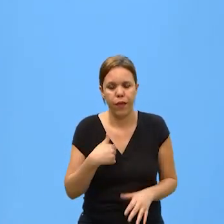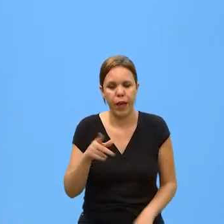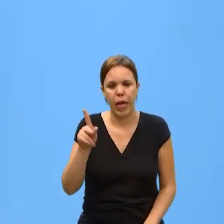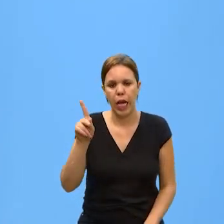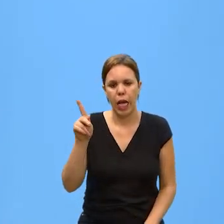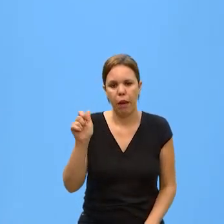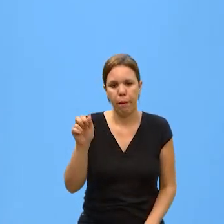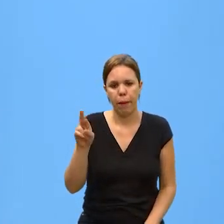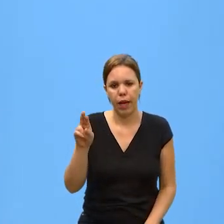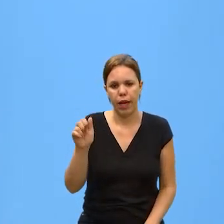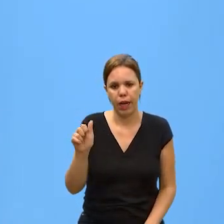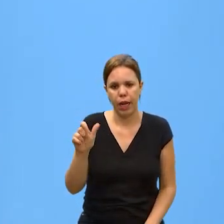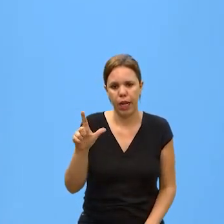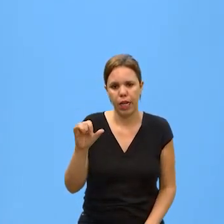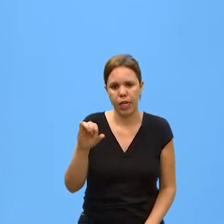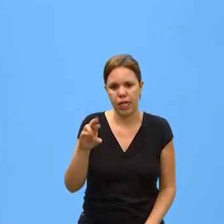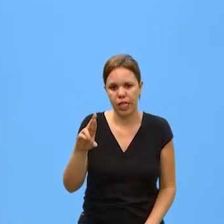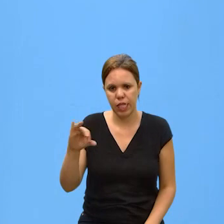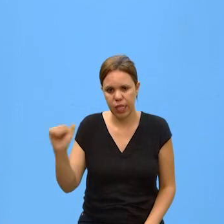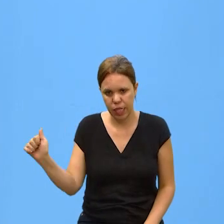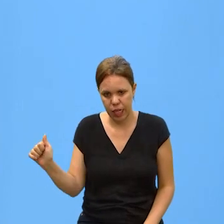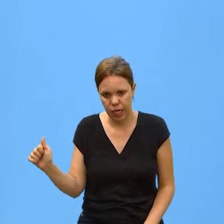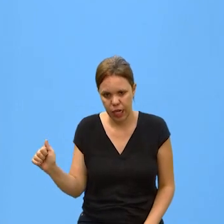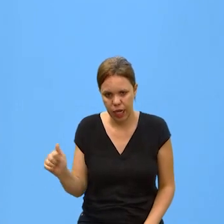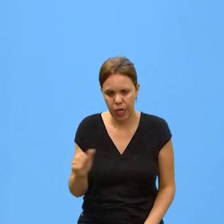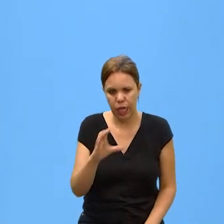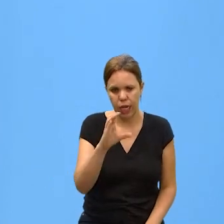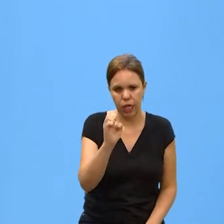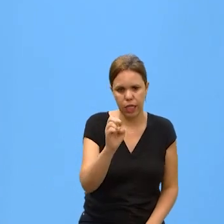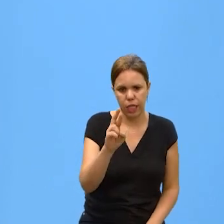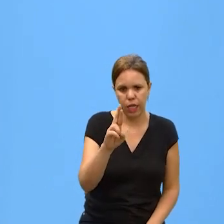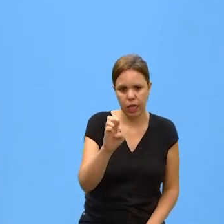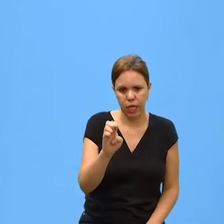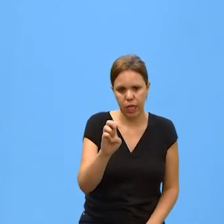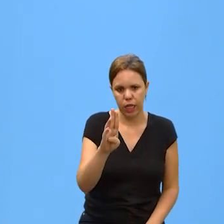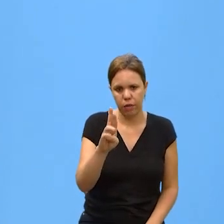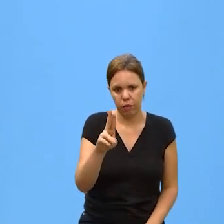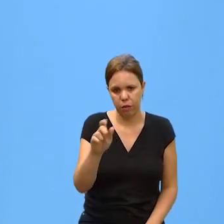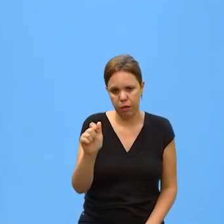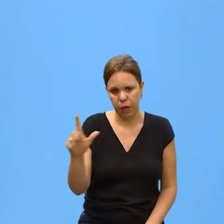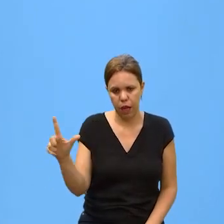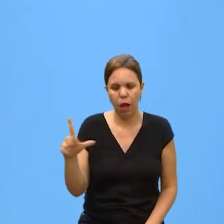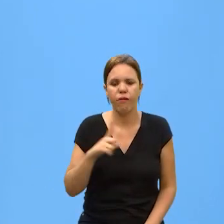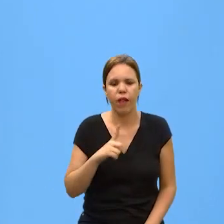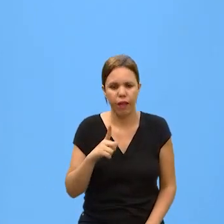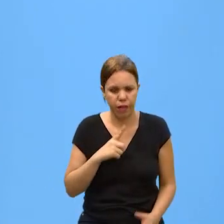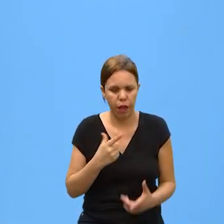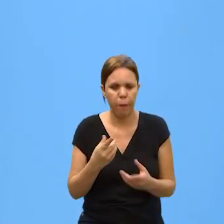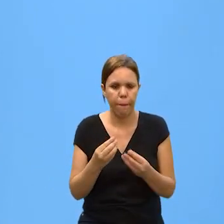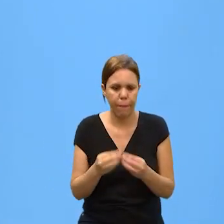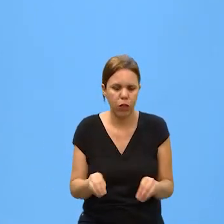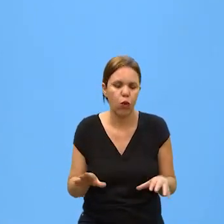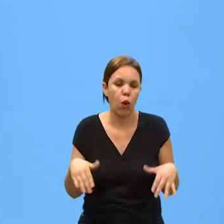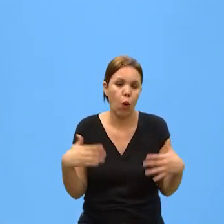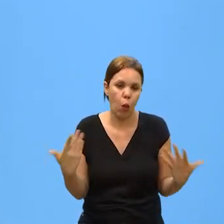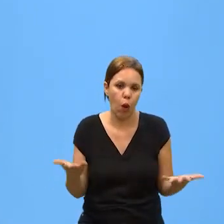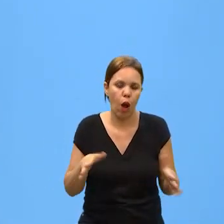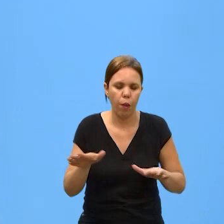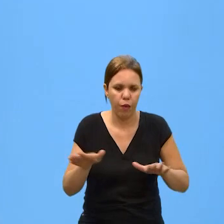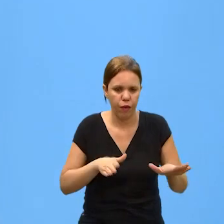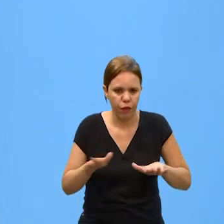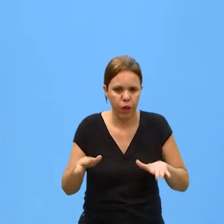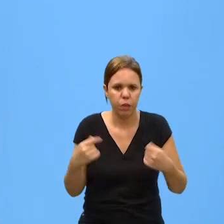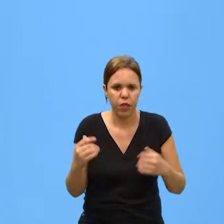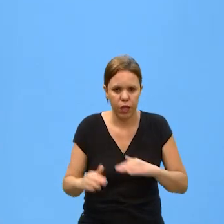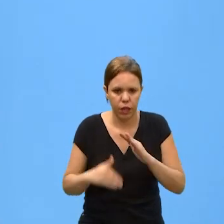disse, paralisia cerebral. É um abalo, porque, olha, elas vão ter sequelas, mas nós não sabemos